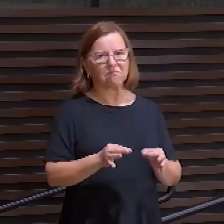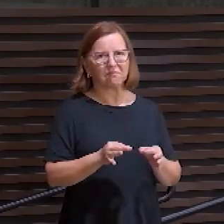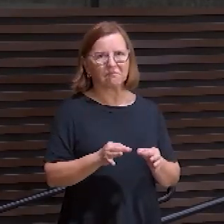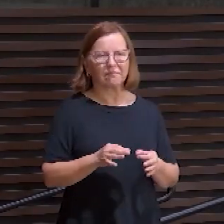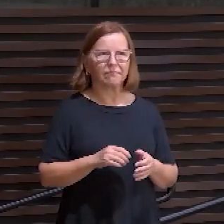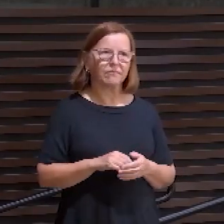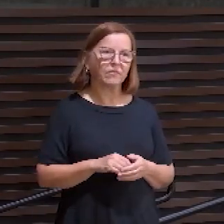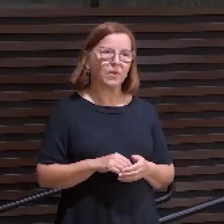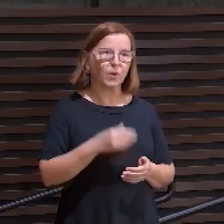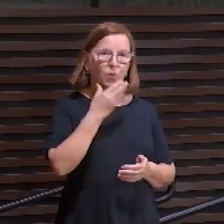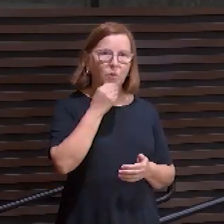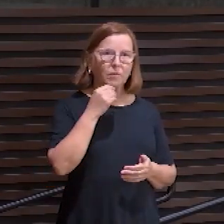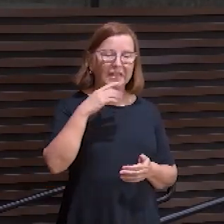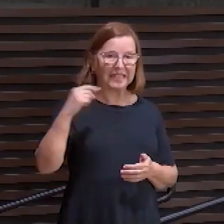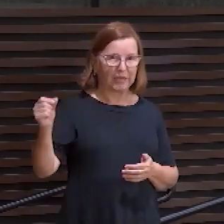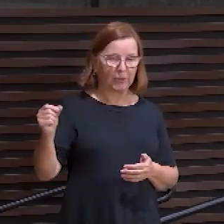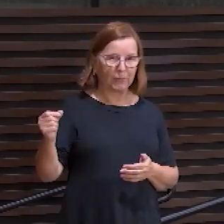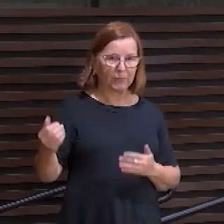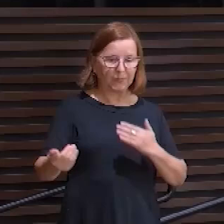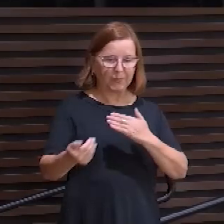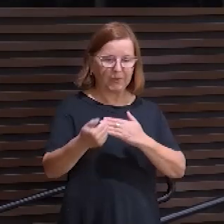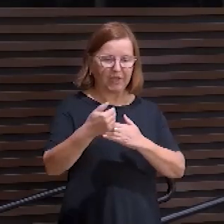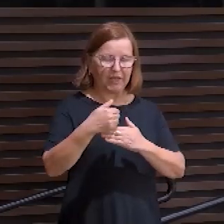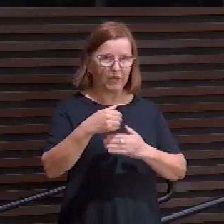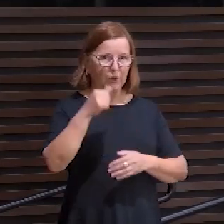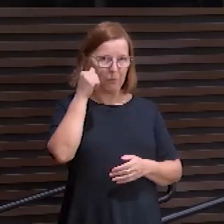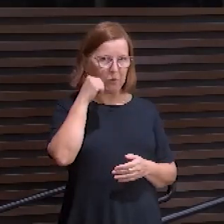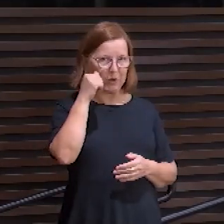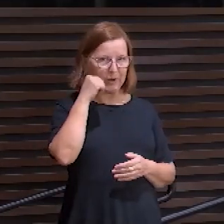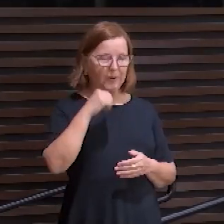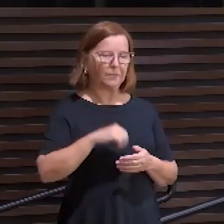O homem saiu, entrou a esposa.